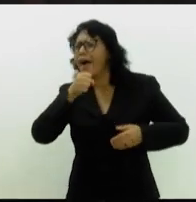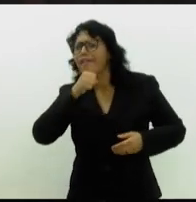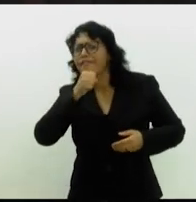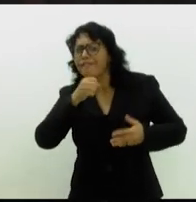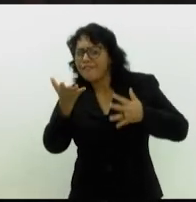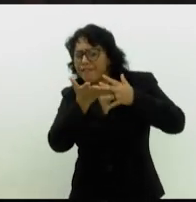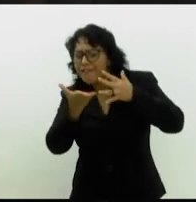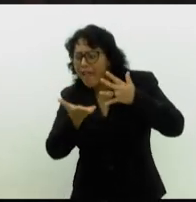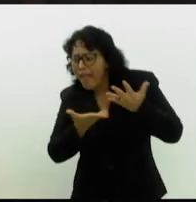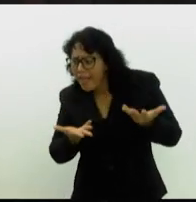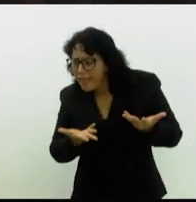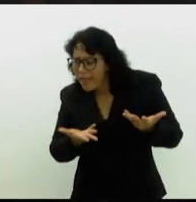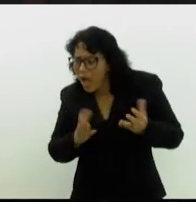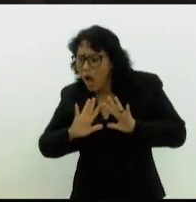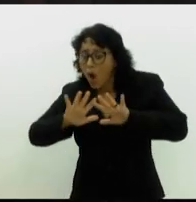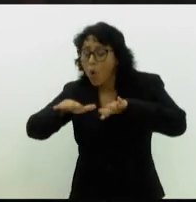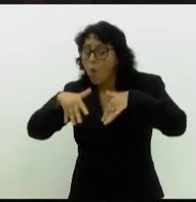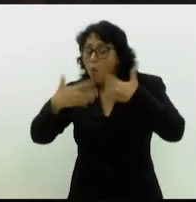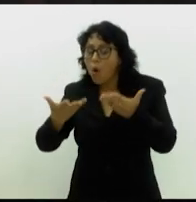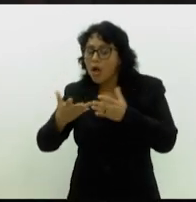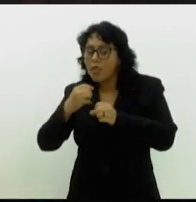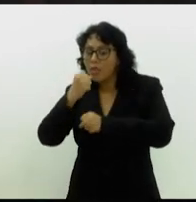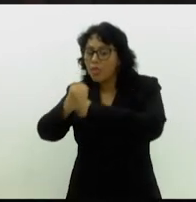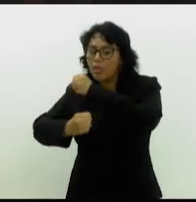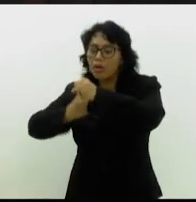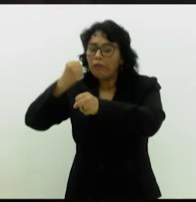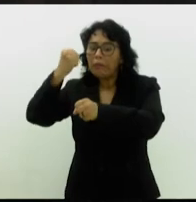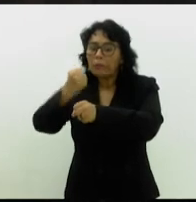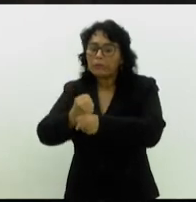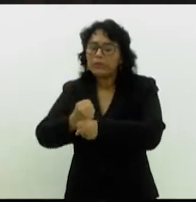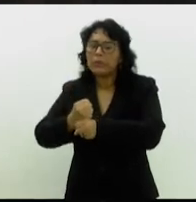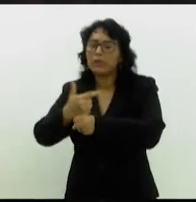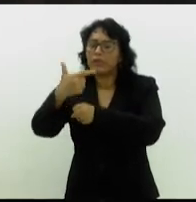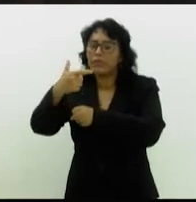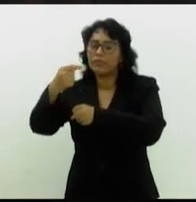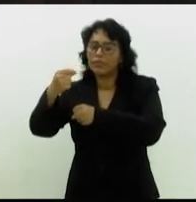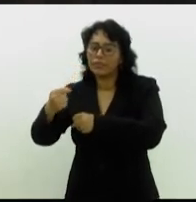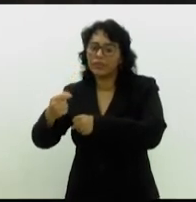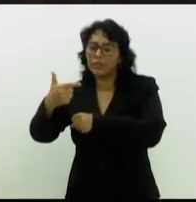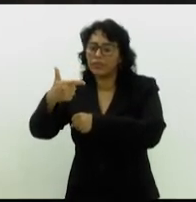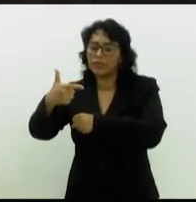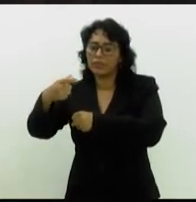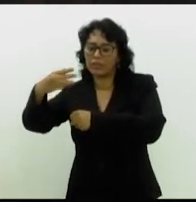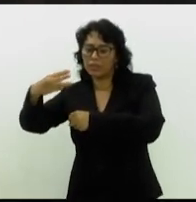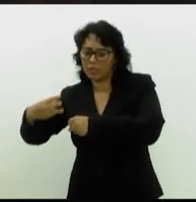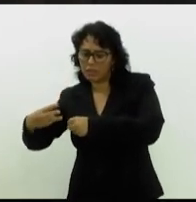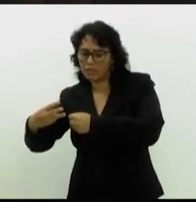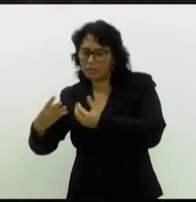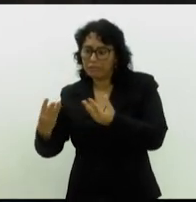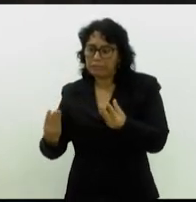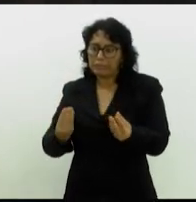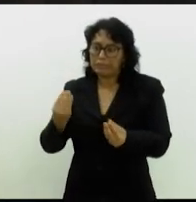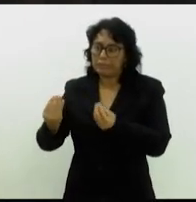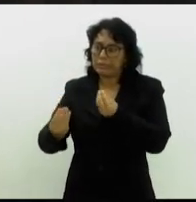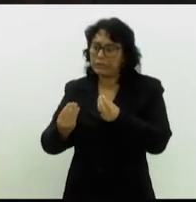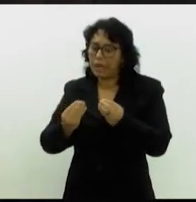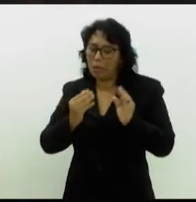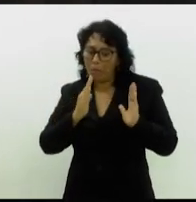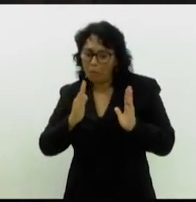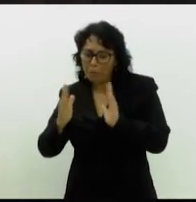virou 23 em período de campanha o que se dizia que o caixa era uma